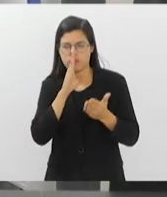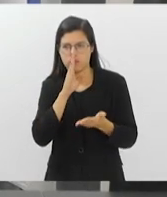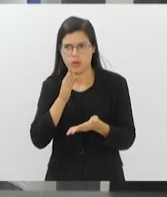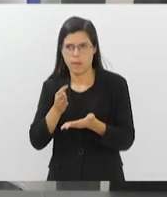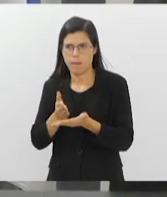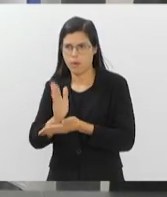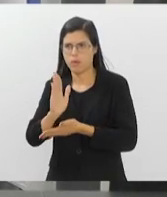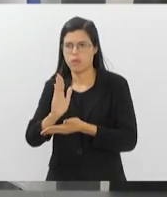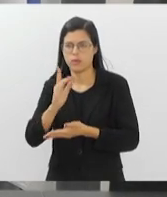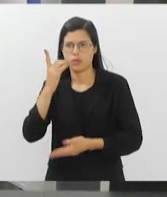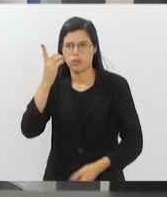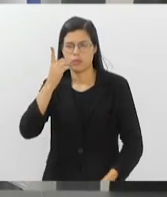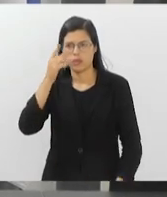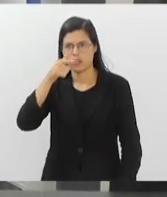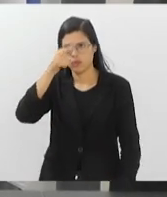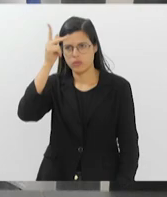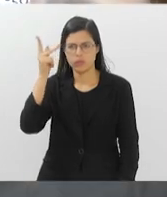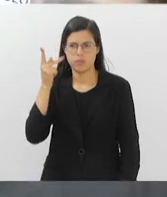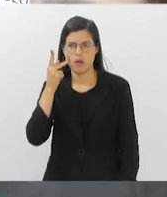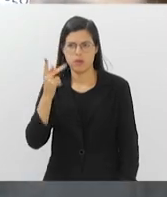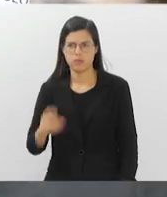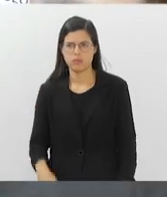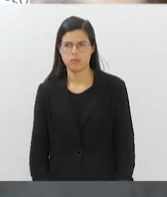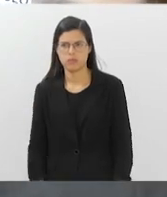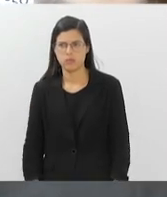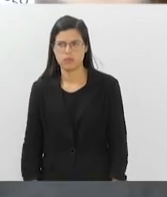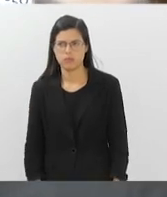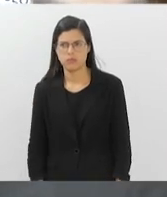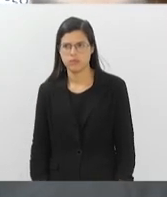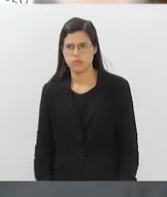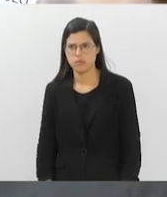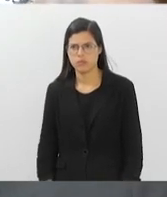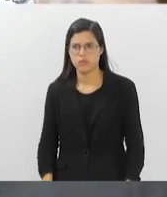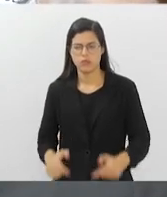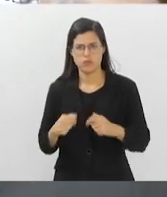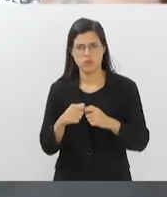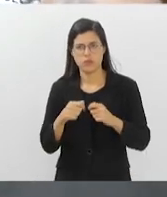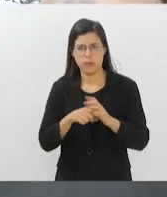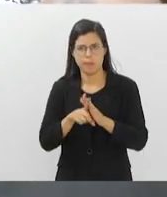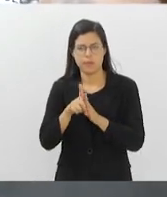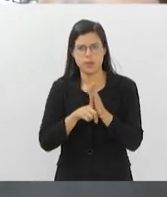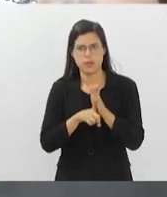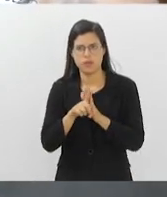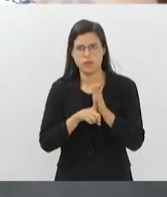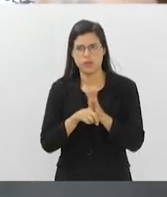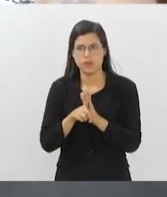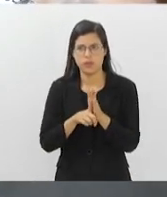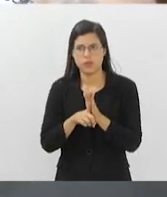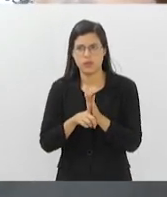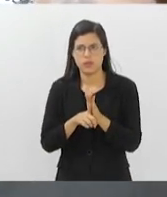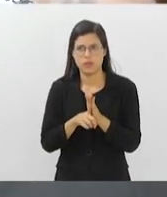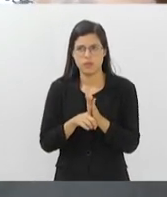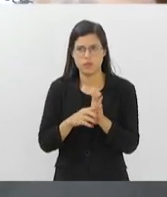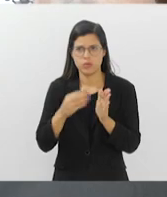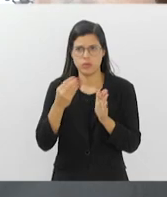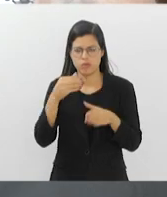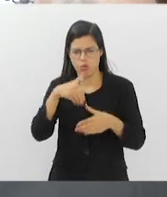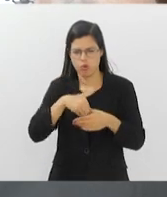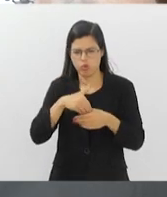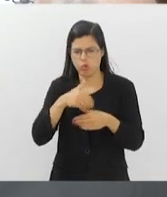estão, aprovado. Deputado Luiz Paulo. É que eu fui fazer aqui uma pesquisa. O senhor votou 18, não,